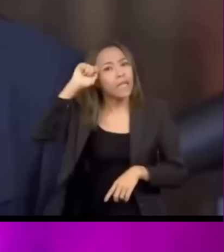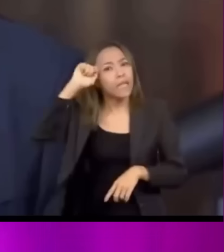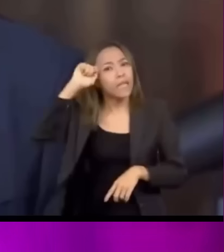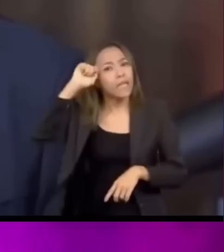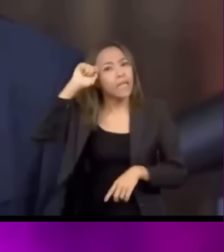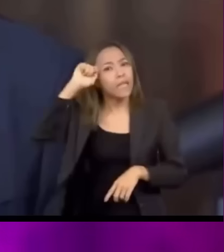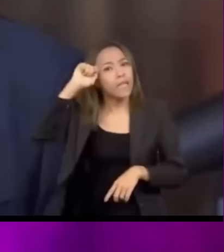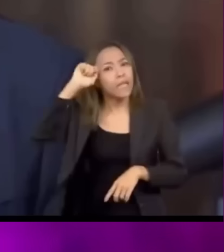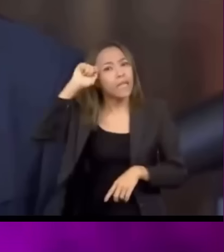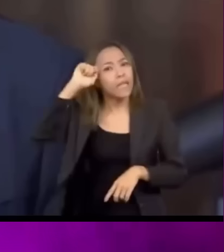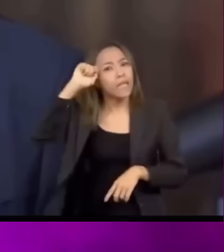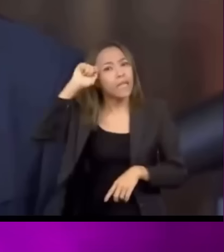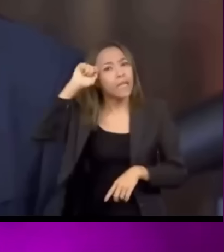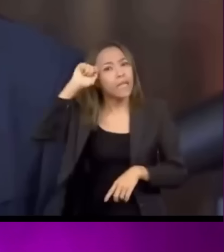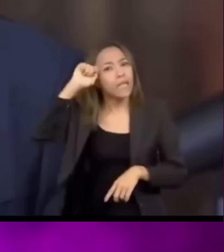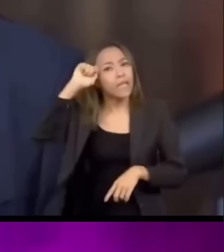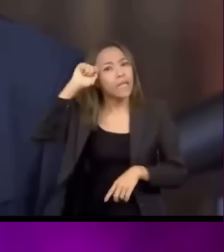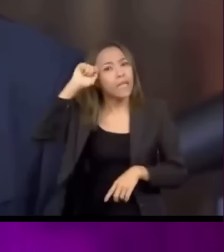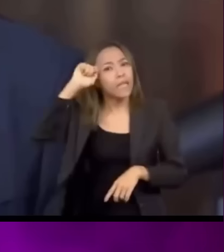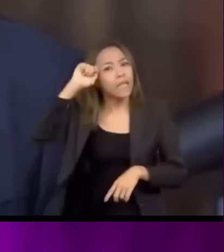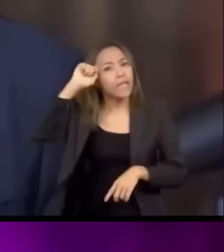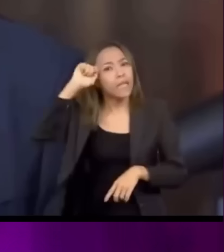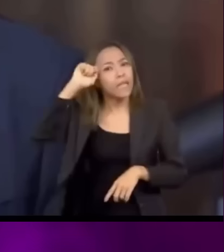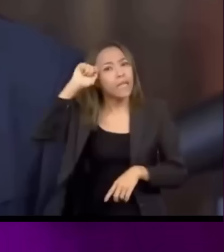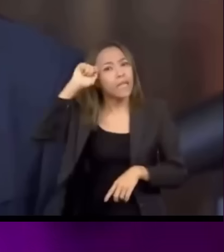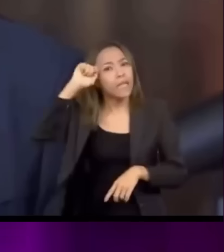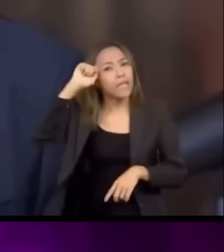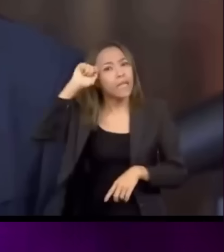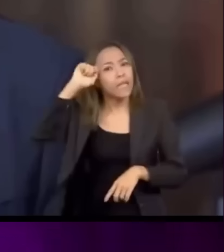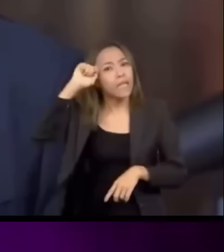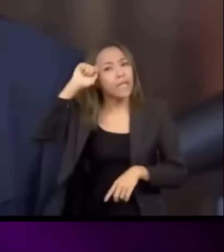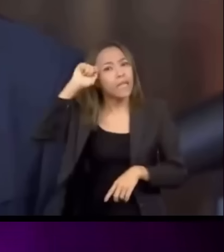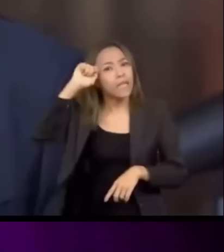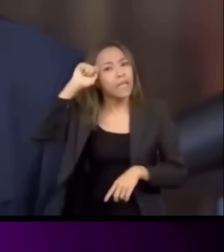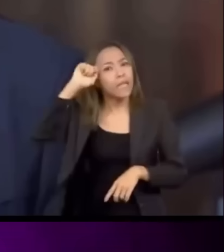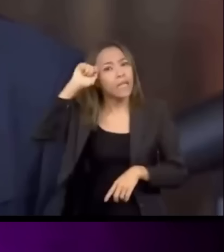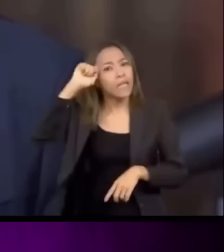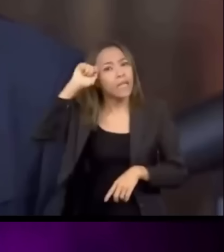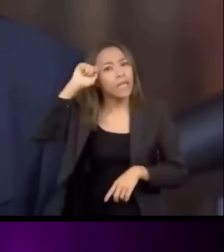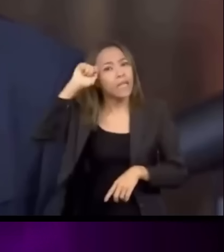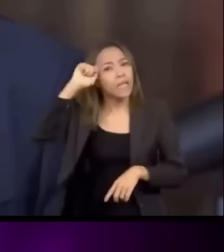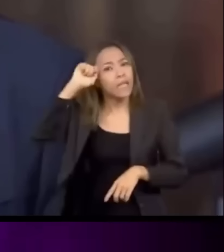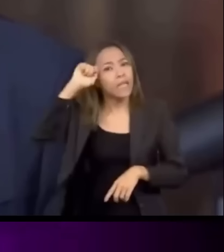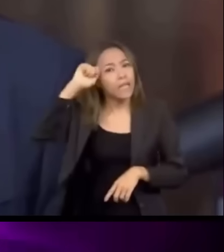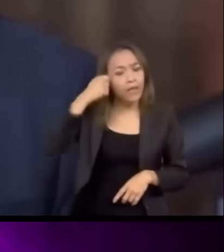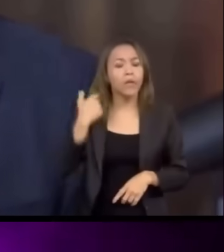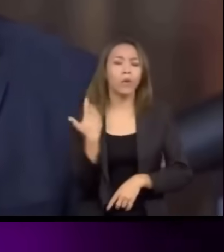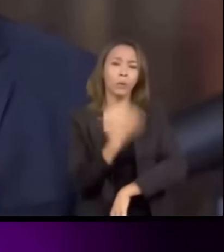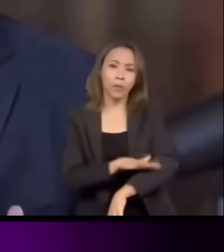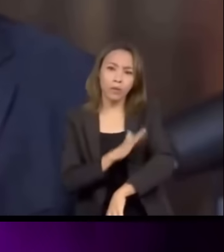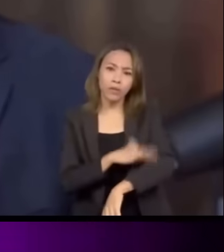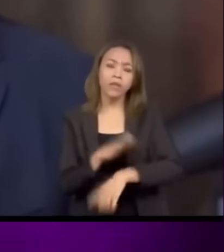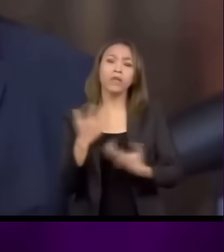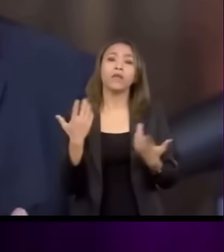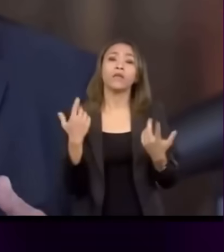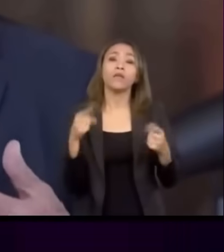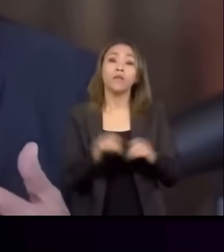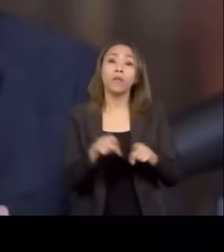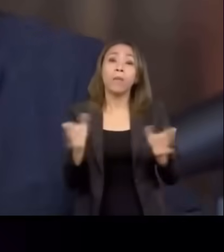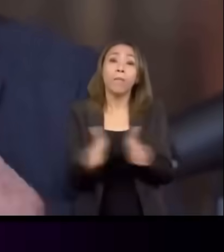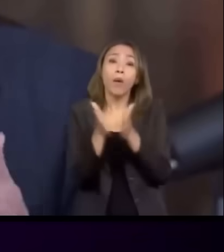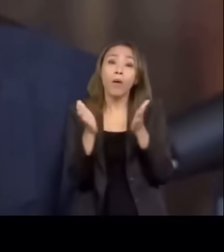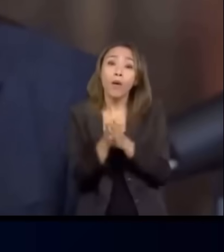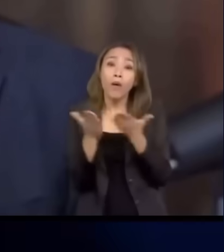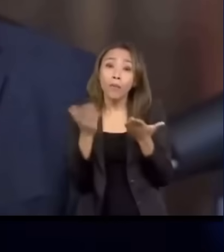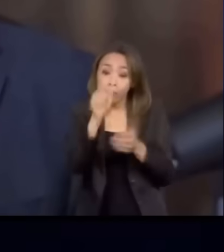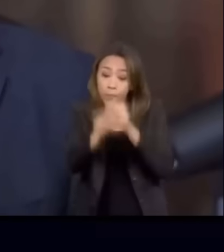porque se eles conseguirem um pouquinho de conhecimento, vão ganhar mais e eles não votarão mais no PT. Foram falas dele. Agora, com a internet, virou